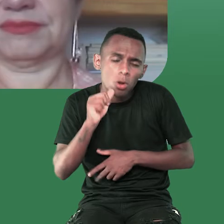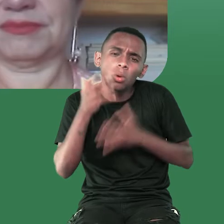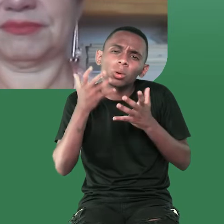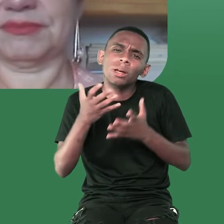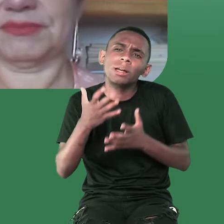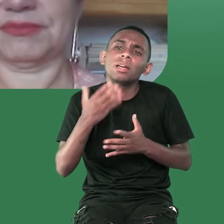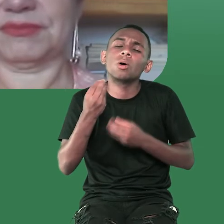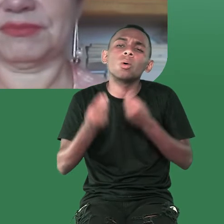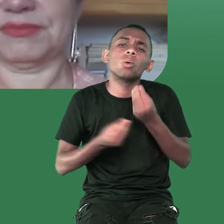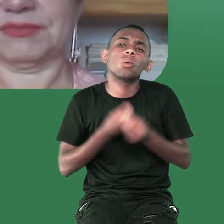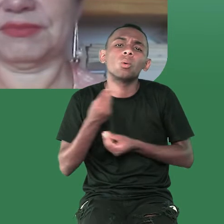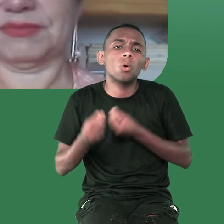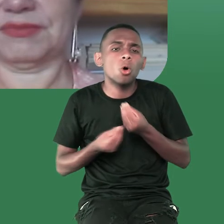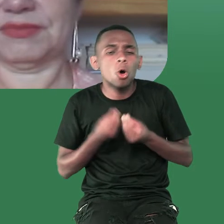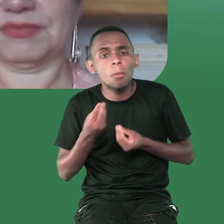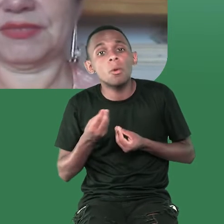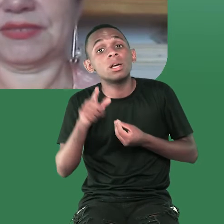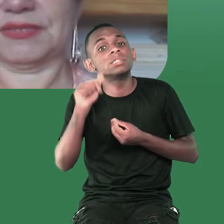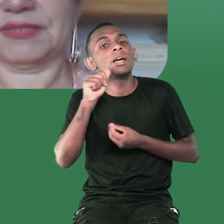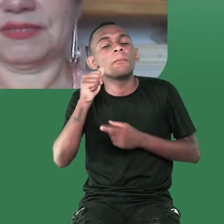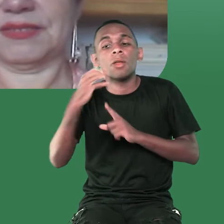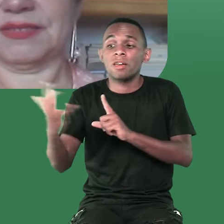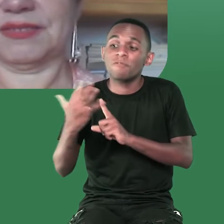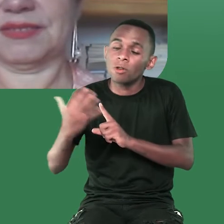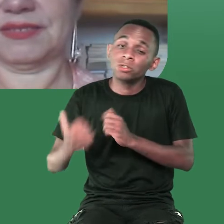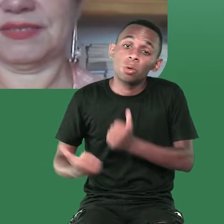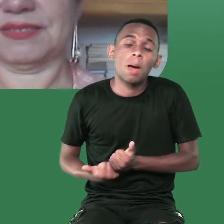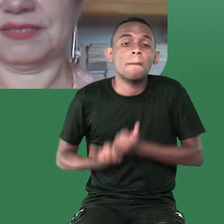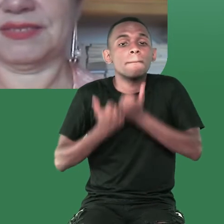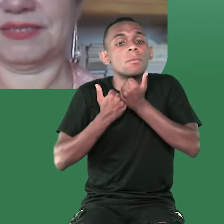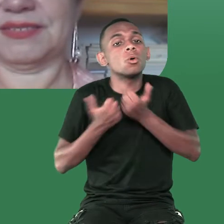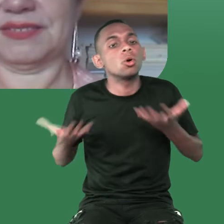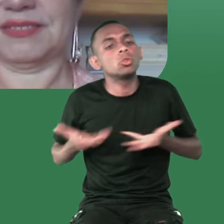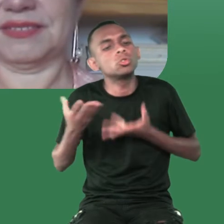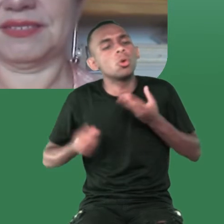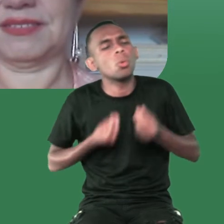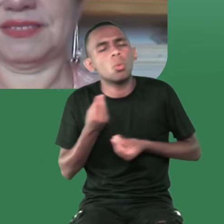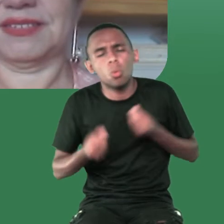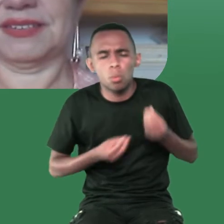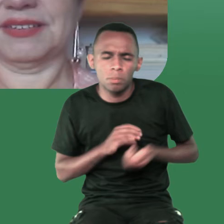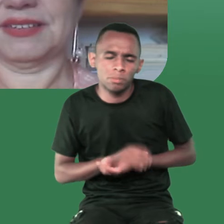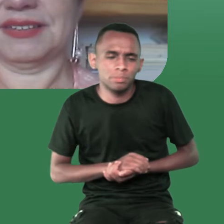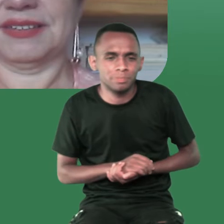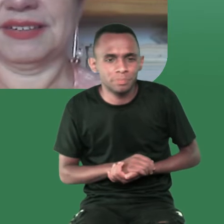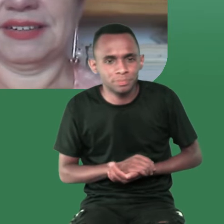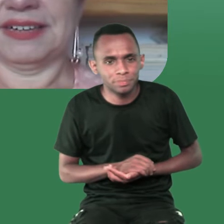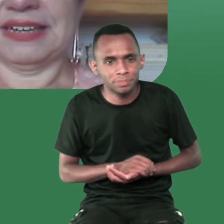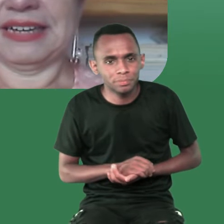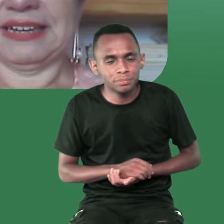em quais pontos ela te influenciou, se é que ela te influenciou, né?